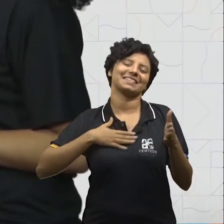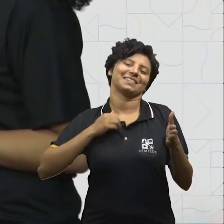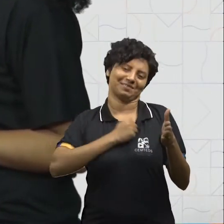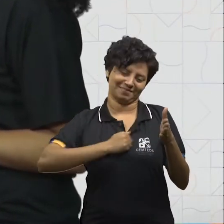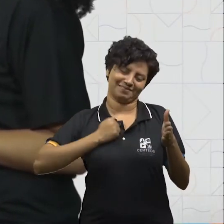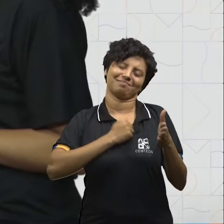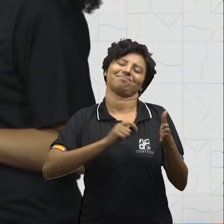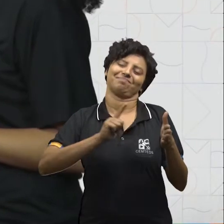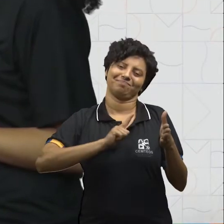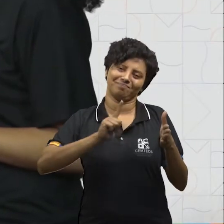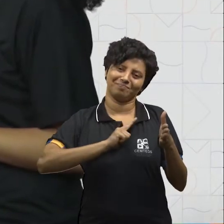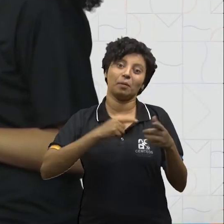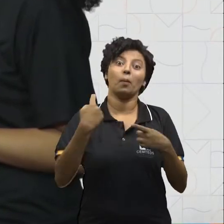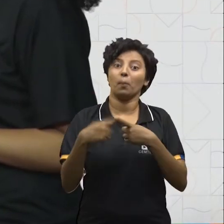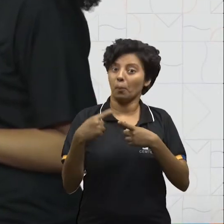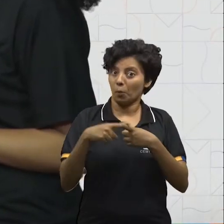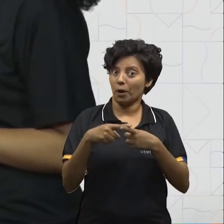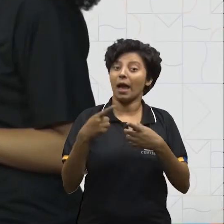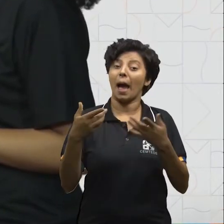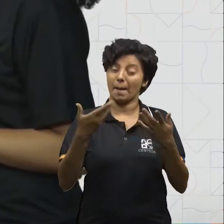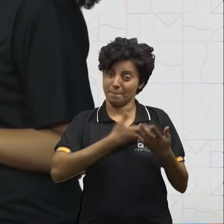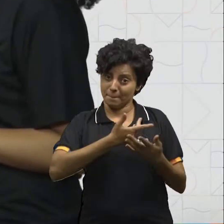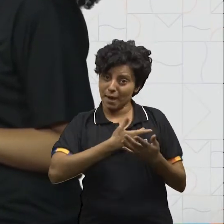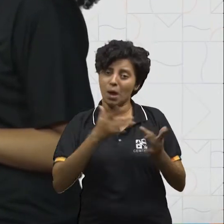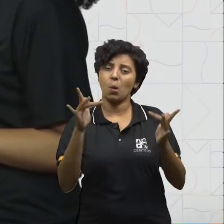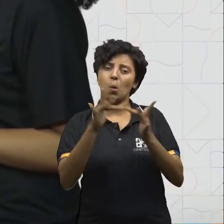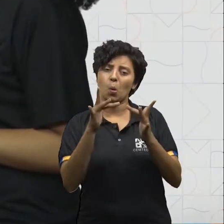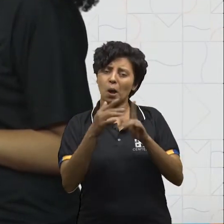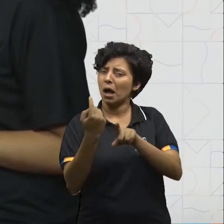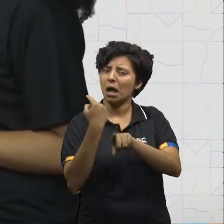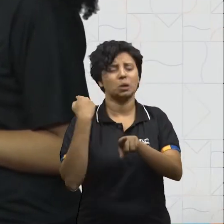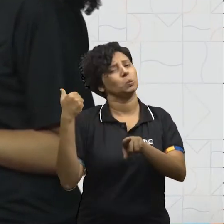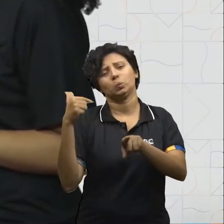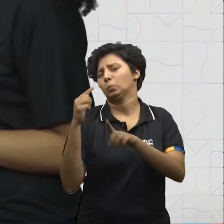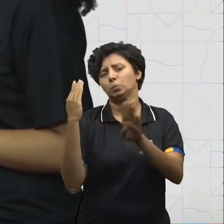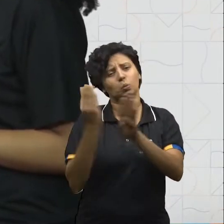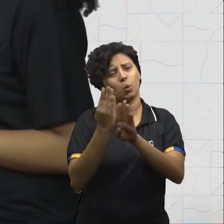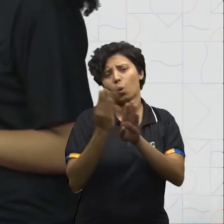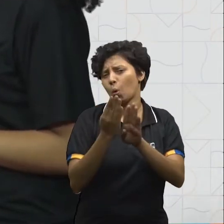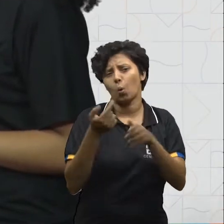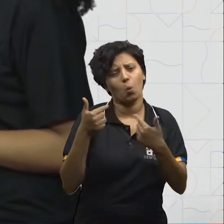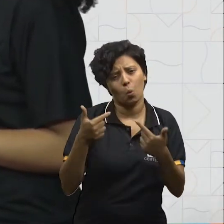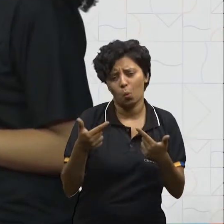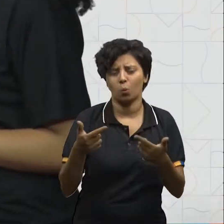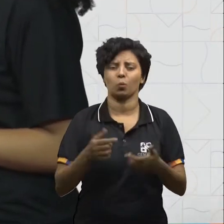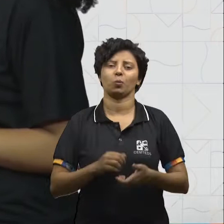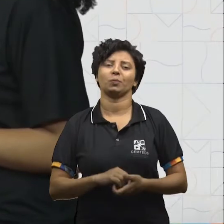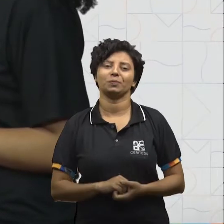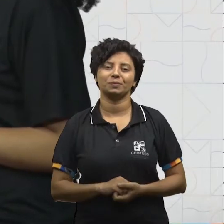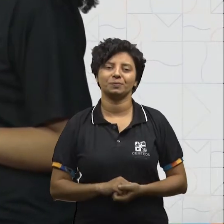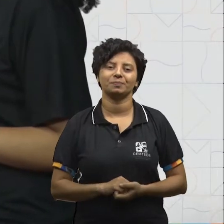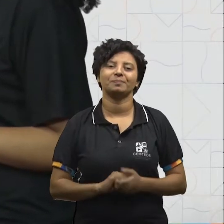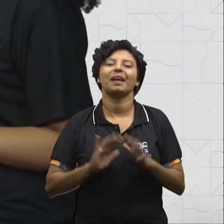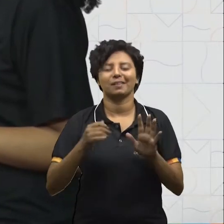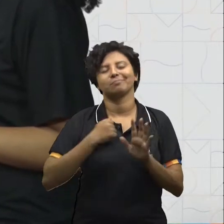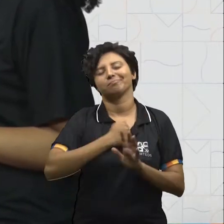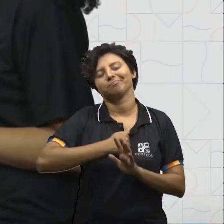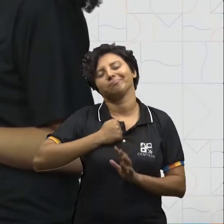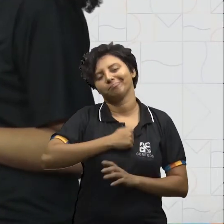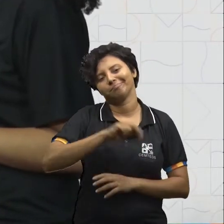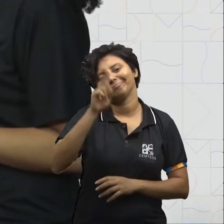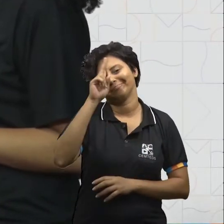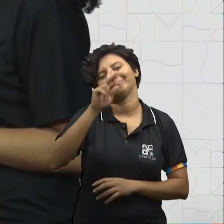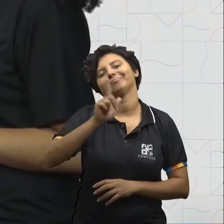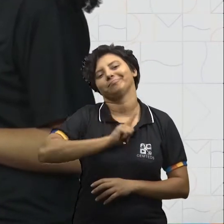eu tenho muita saudade, porque muitos desses amigos, esses coleguinhas, eu não encontro mais hoje, eu não tenho mais contato hoje. Então eu